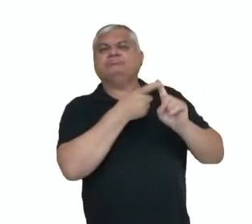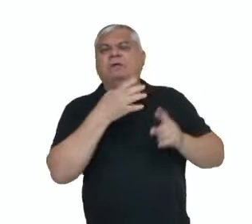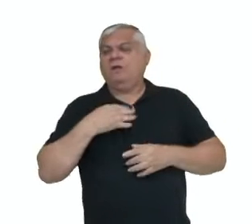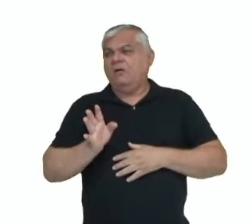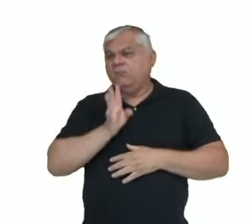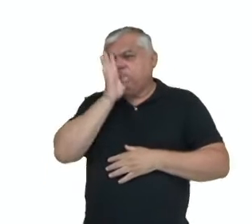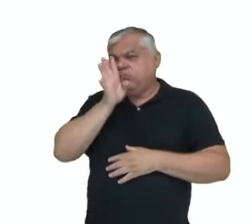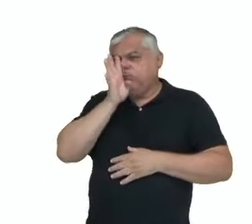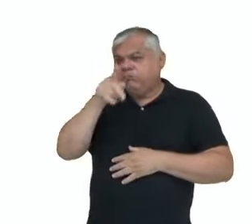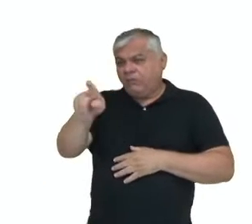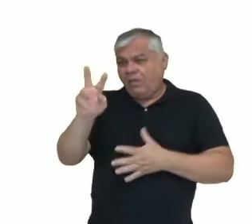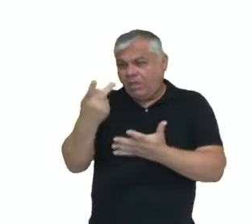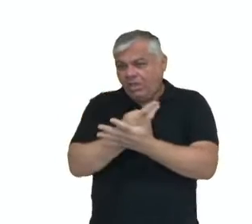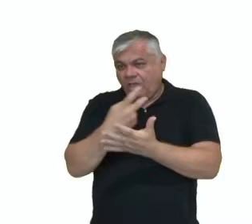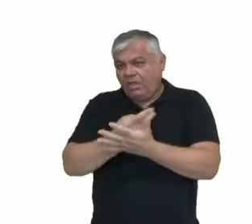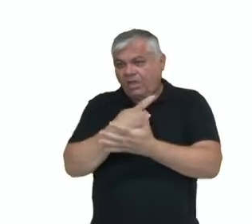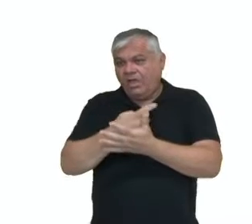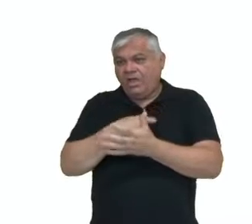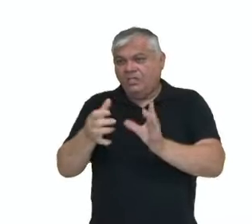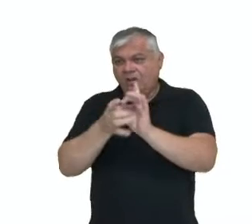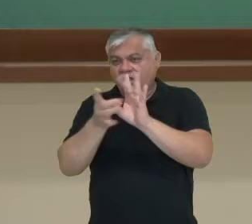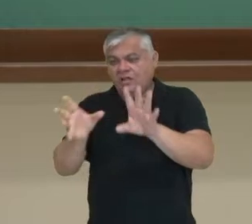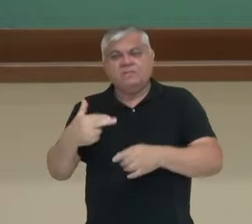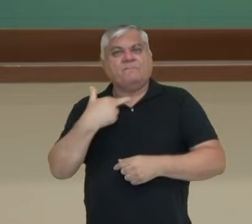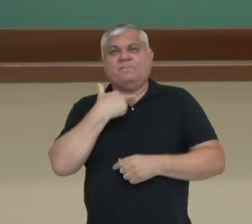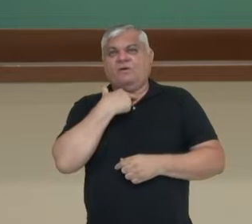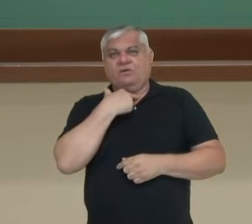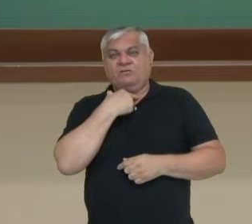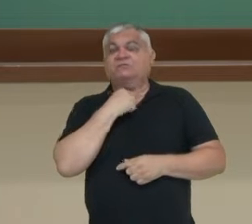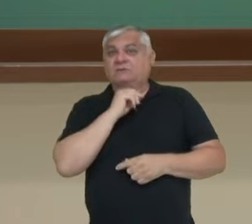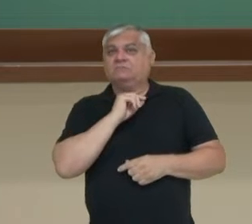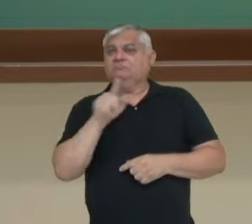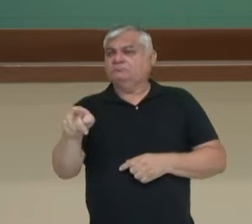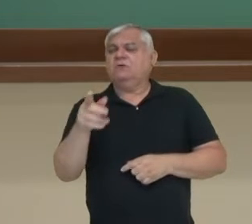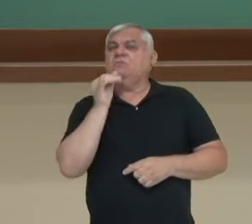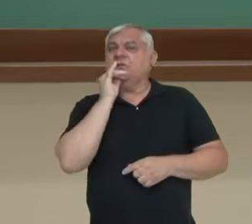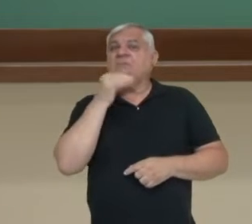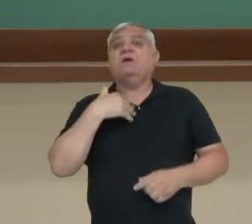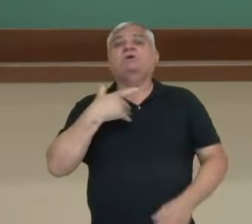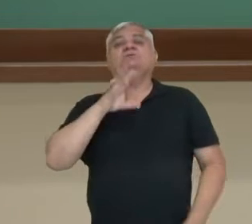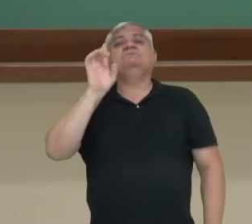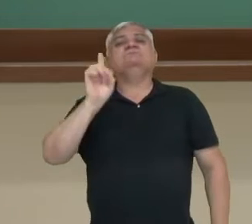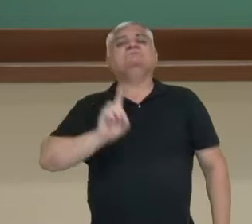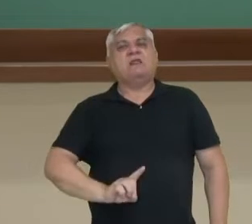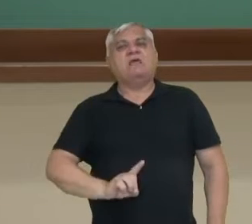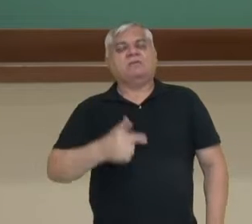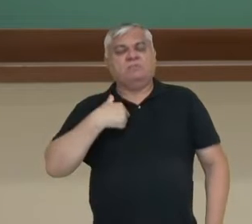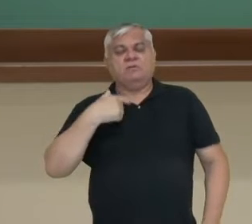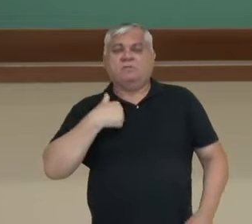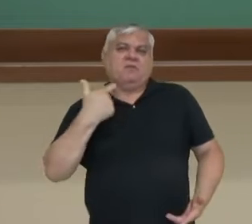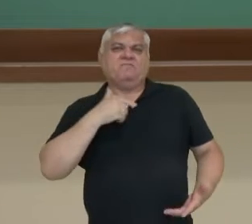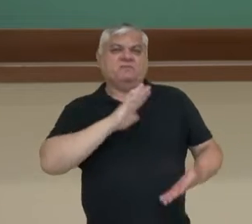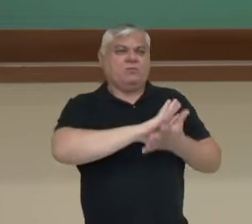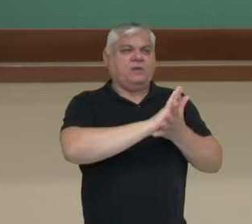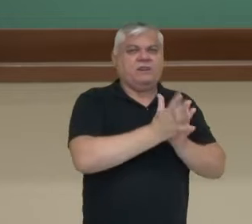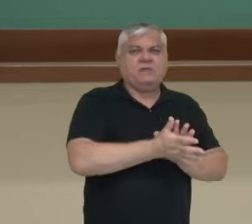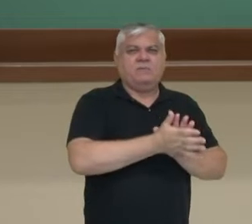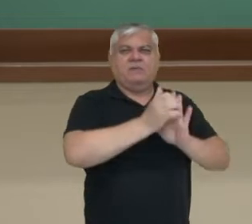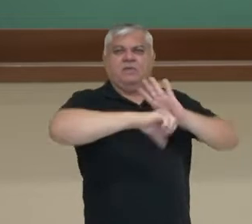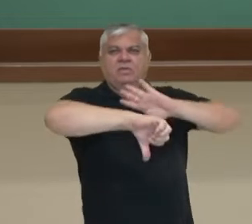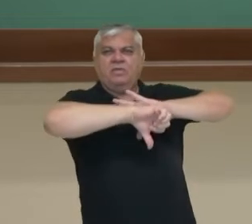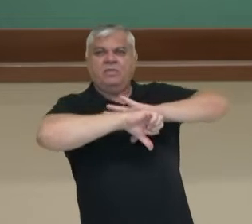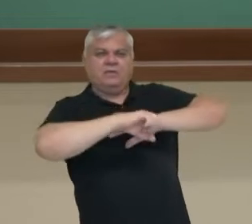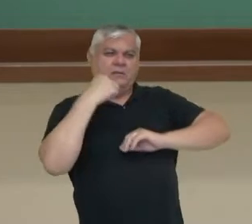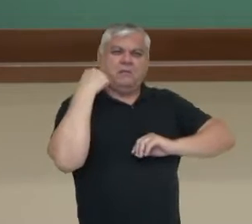de subversão. O que é o direito de habeas corpus? É o direito que você tem de, se você não cometer um crime assim de natureza, que